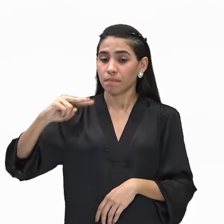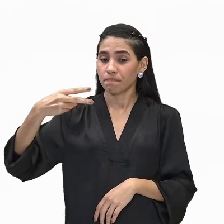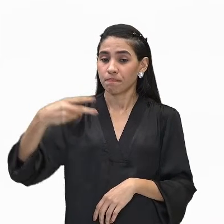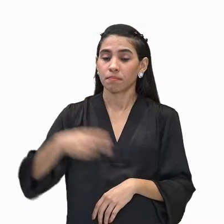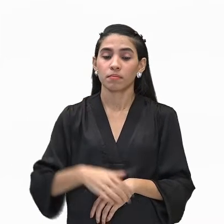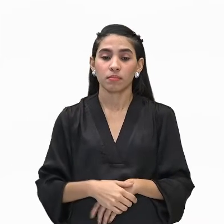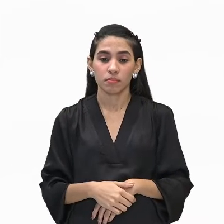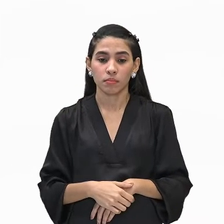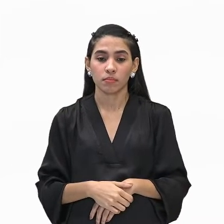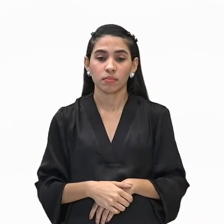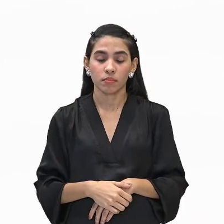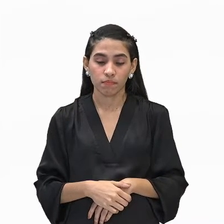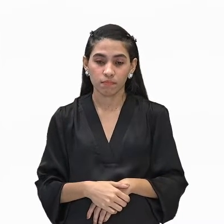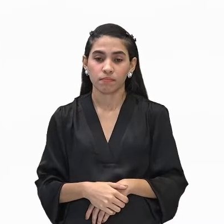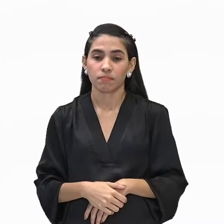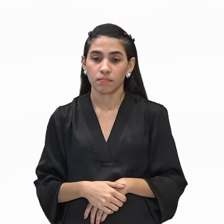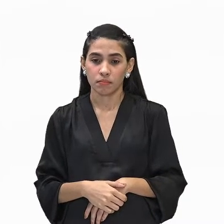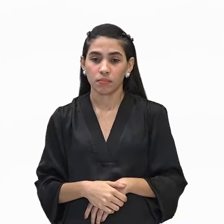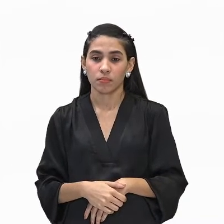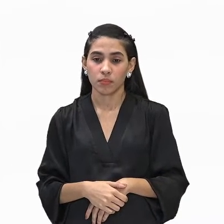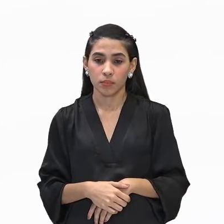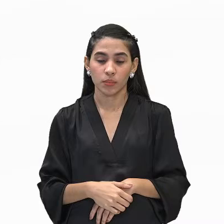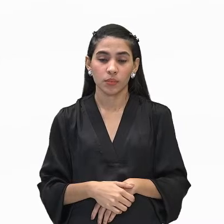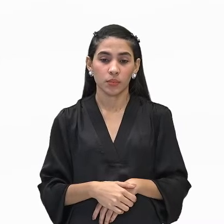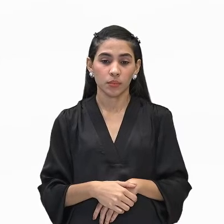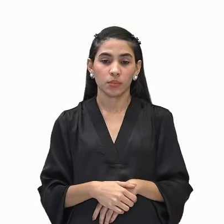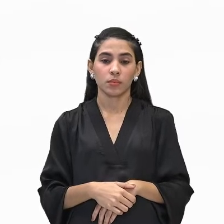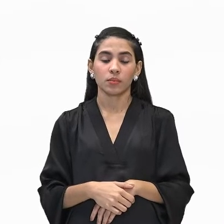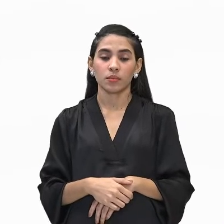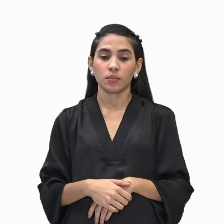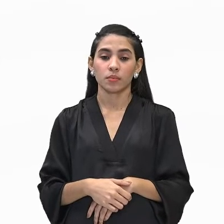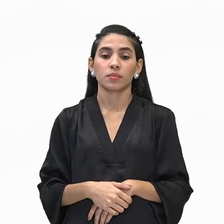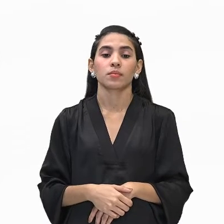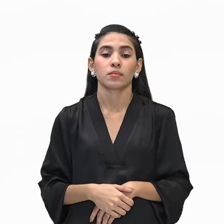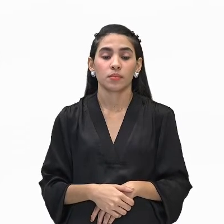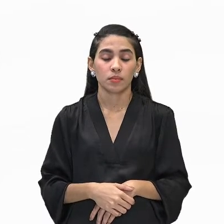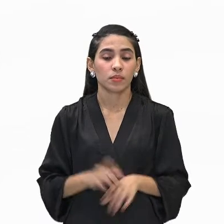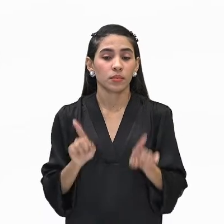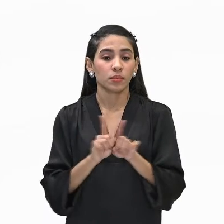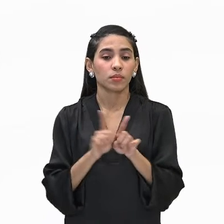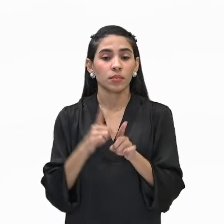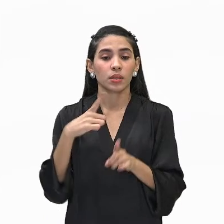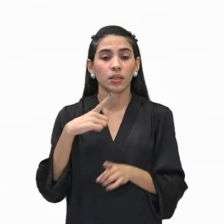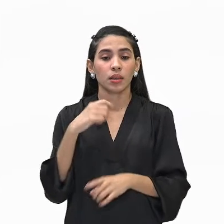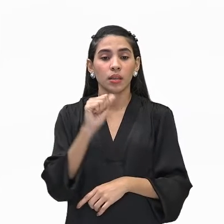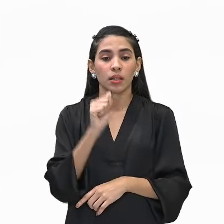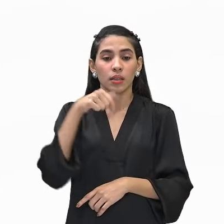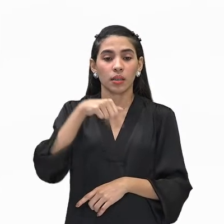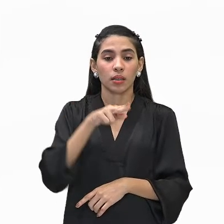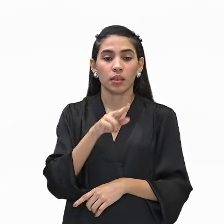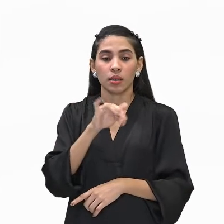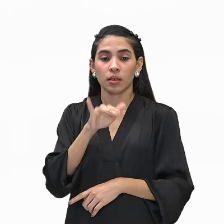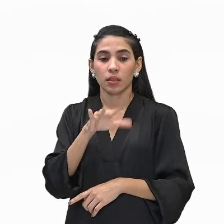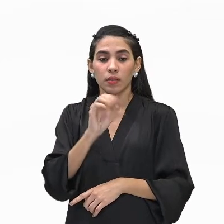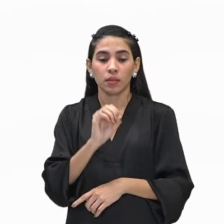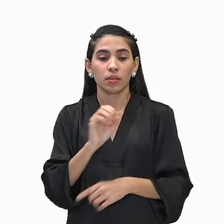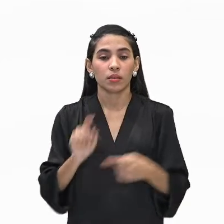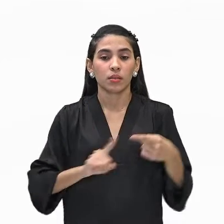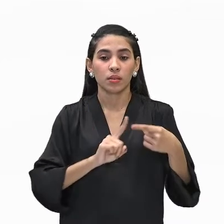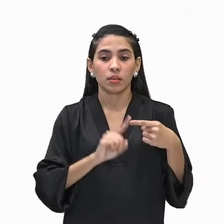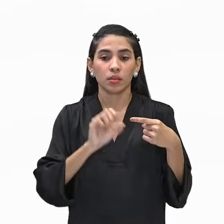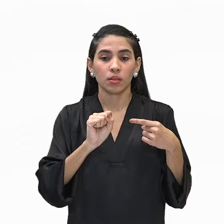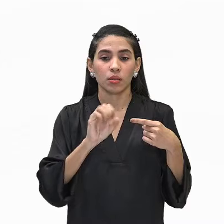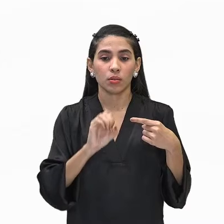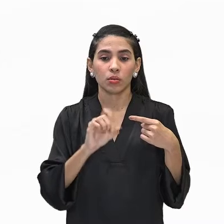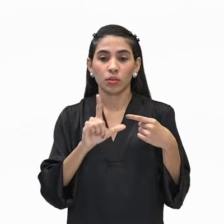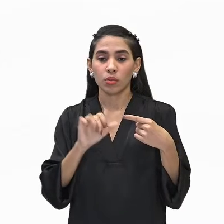3.950.000 quilômetros quadrados, se eu ainda sei ler corretamente os números. E engloba os aquíferos Solimões, Içá e a